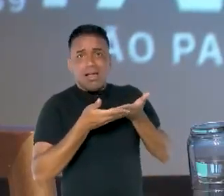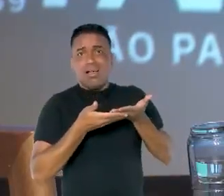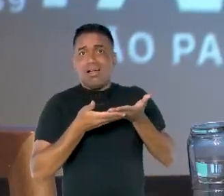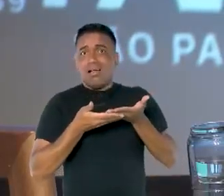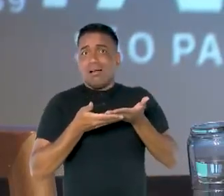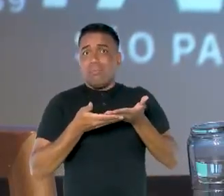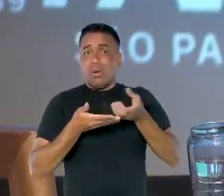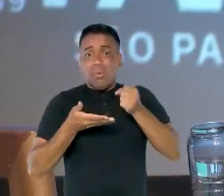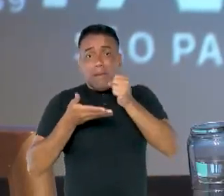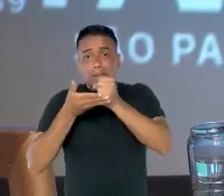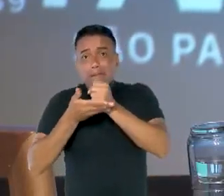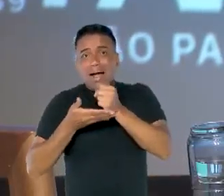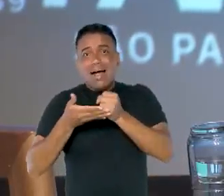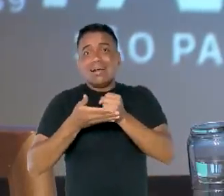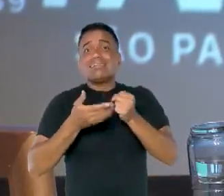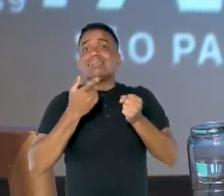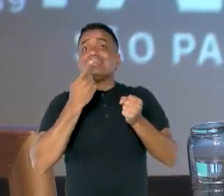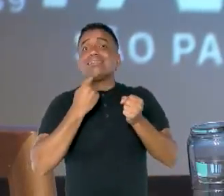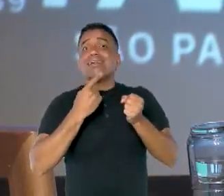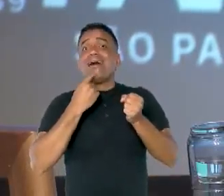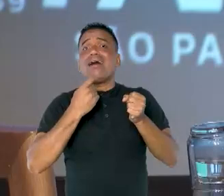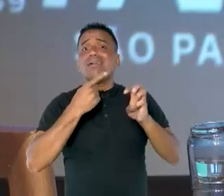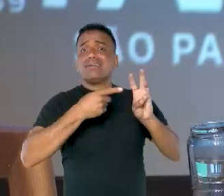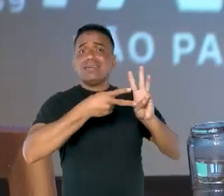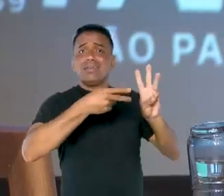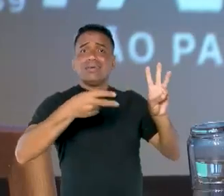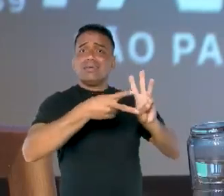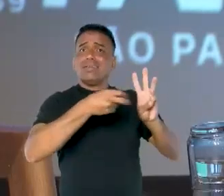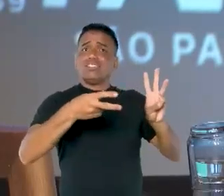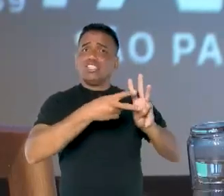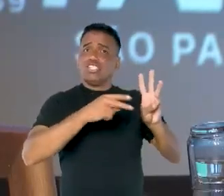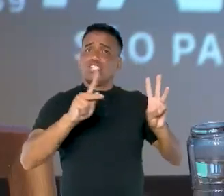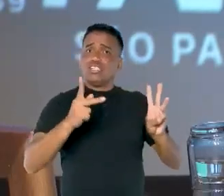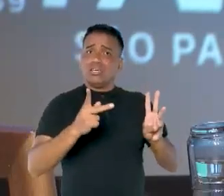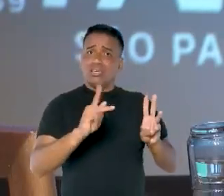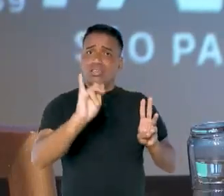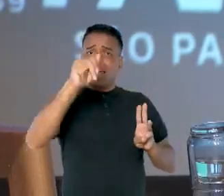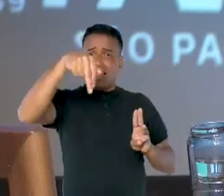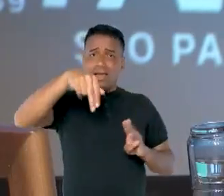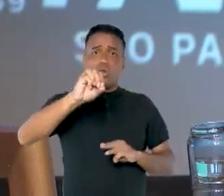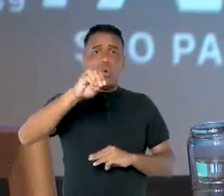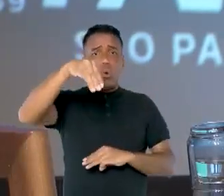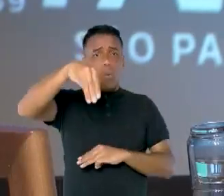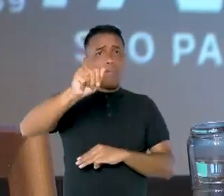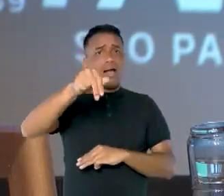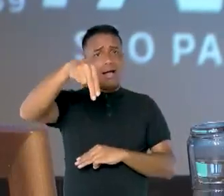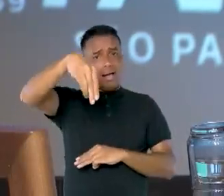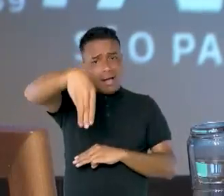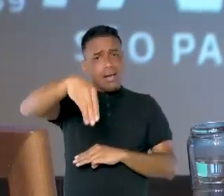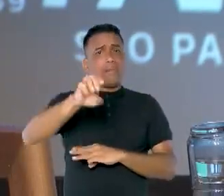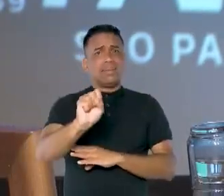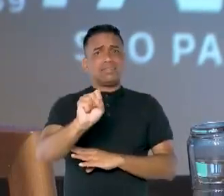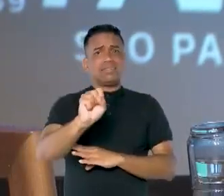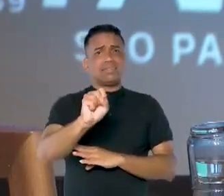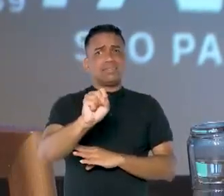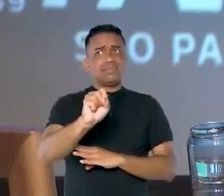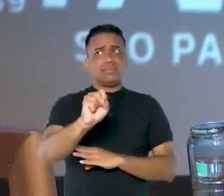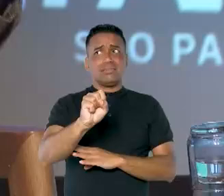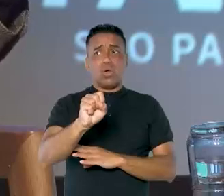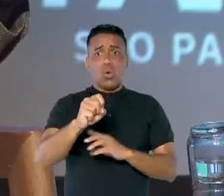tal, com base no sangue Yanomami, mas sem que os Yanomamis soubessem que eles estavam sendo objeto de